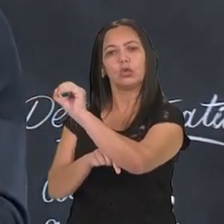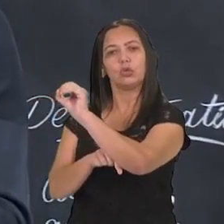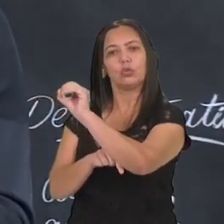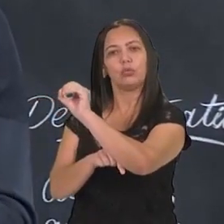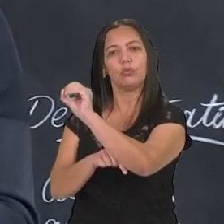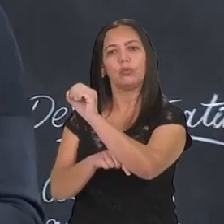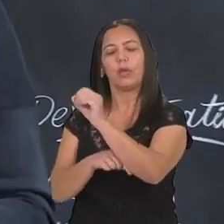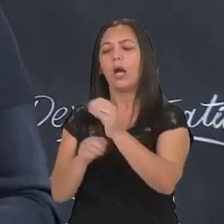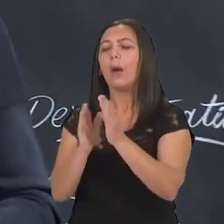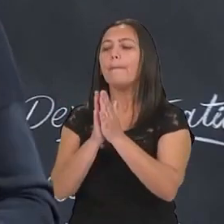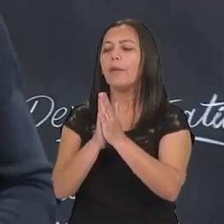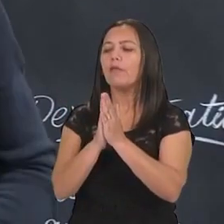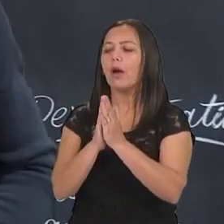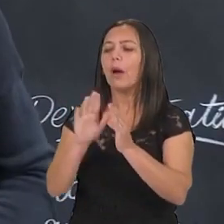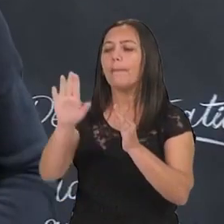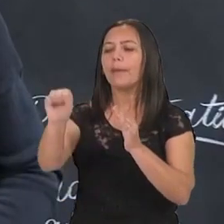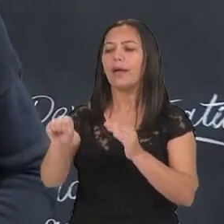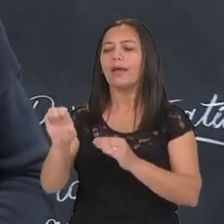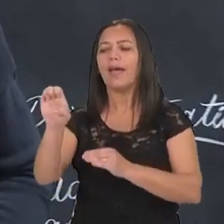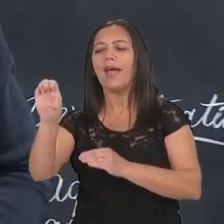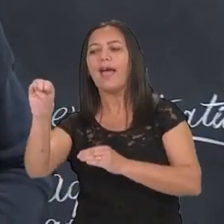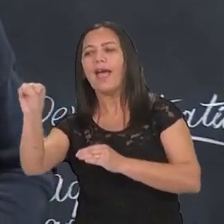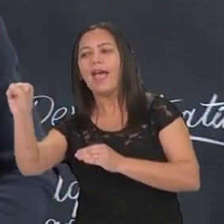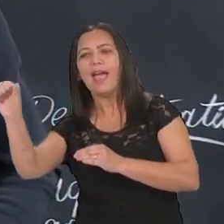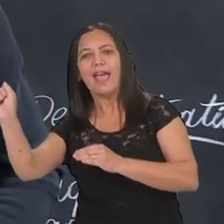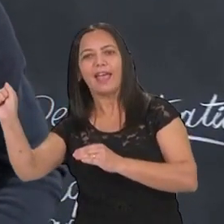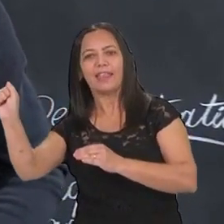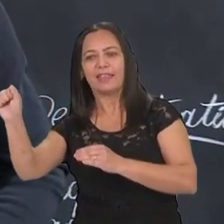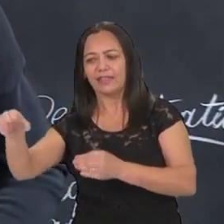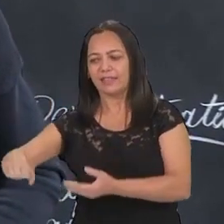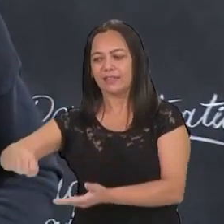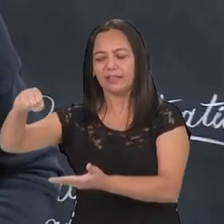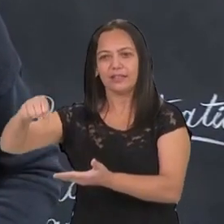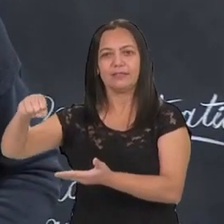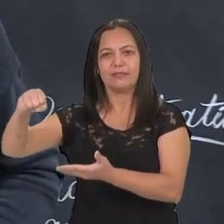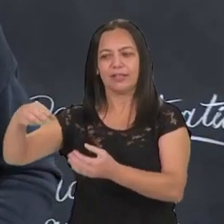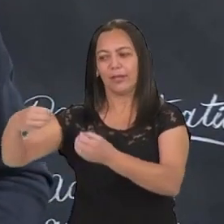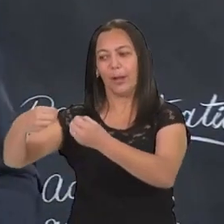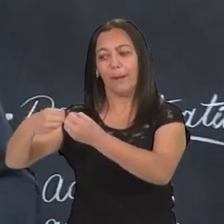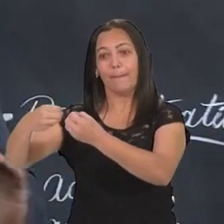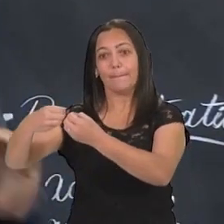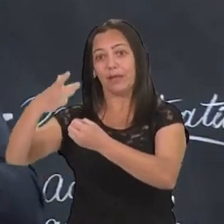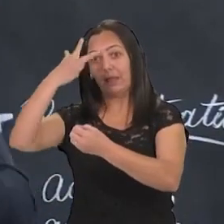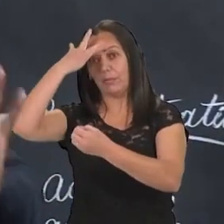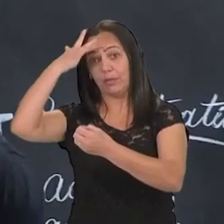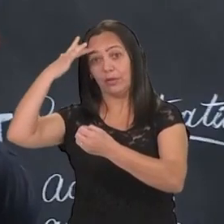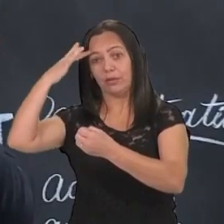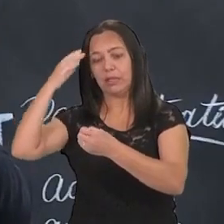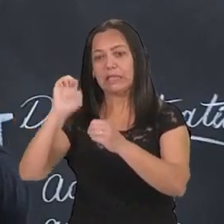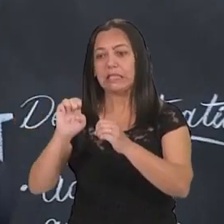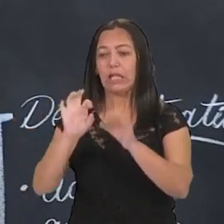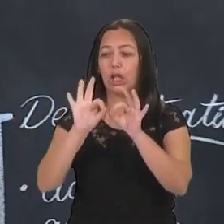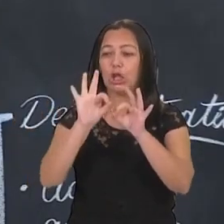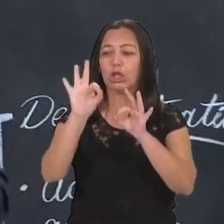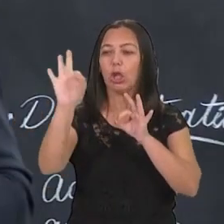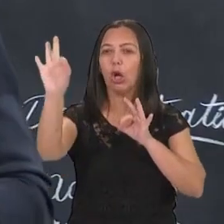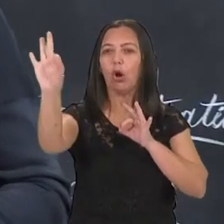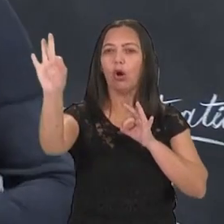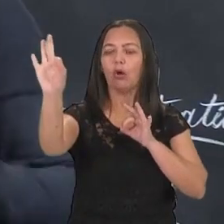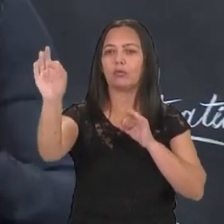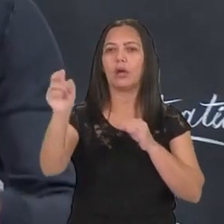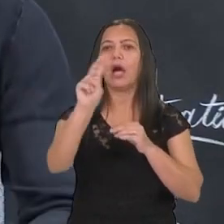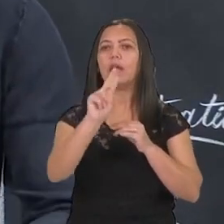perto dele, eu digo, por favor, pegue essa sacola aí. Está perto de quem está ouvindo, de quem está falando comigo. Se estiver longe dos dois, a gente vai